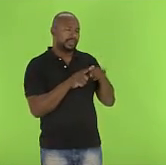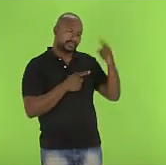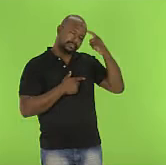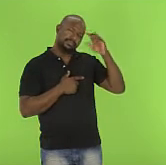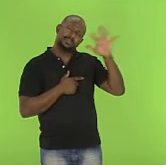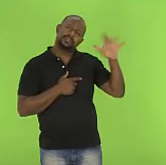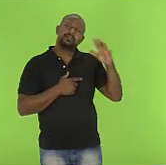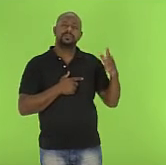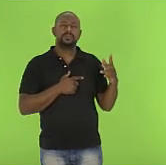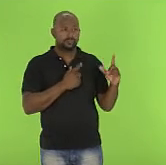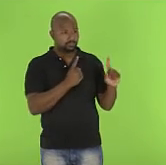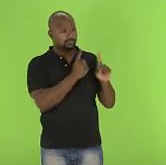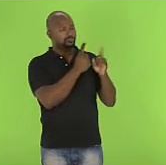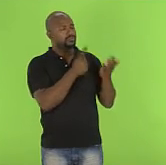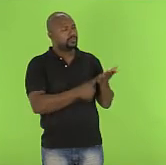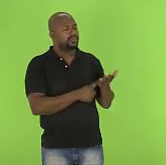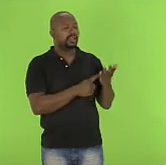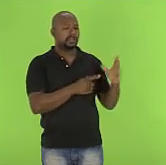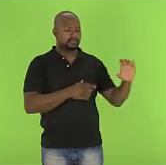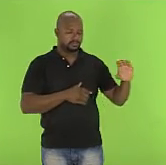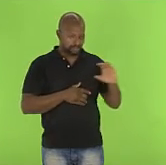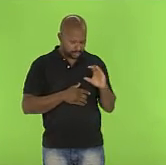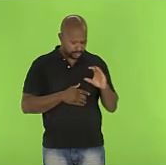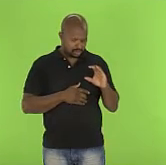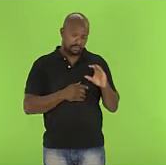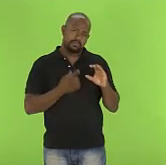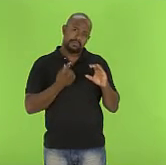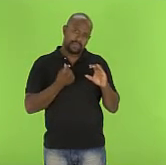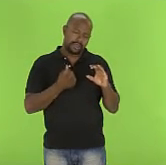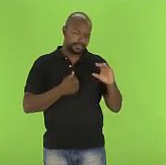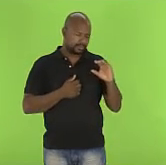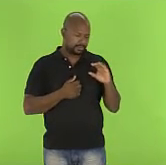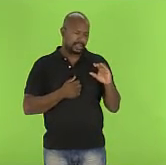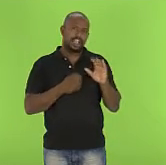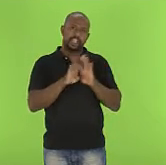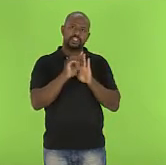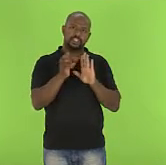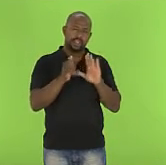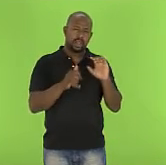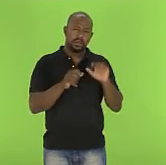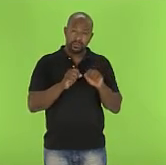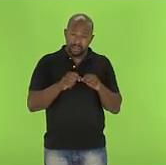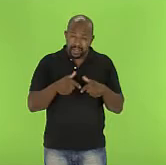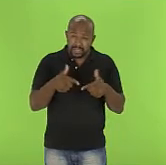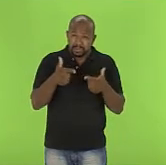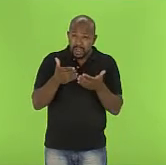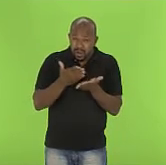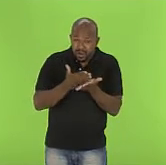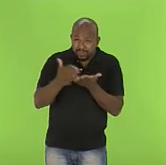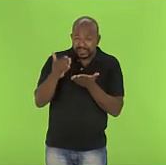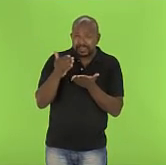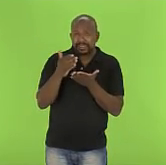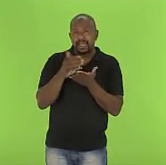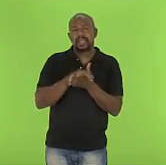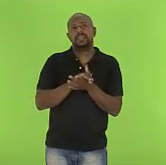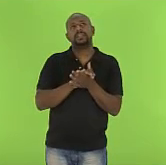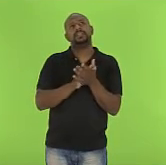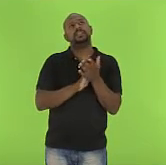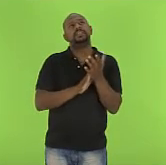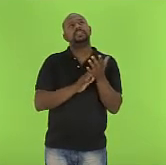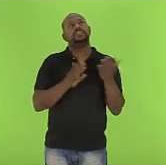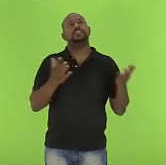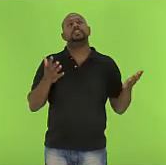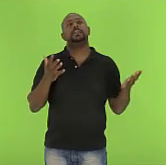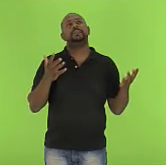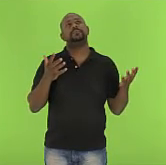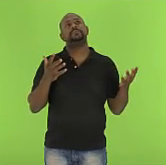nosso encontro, de, bom, já que nós estamos recebendo uma verba, um edital, para começar.